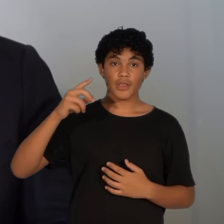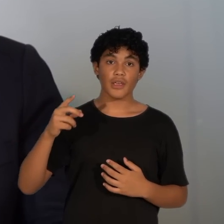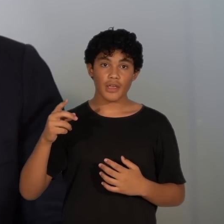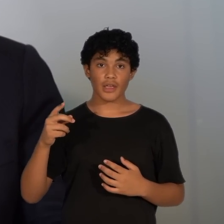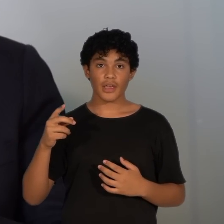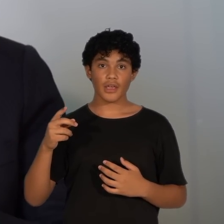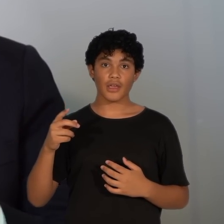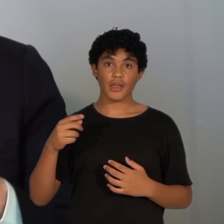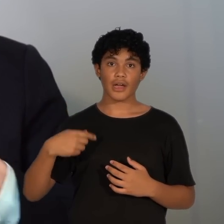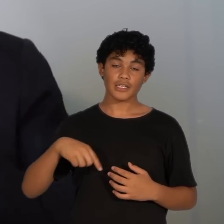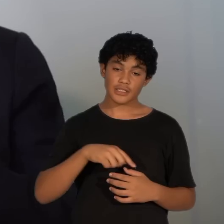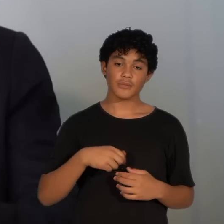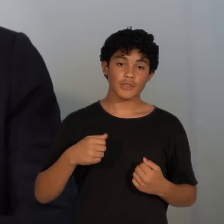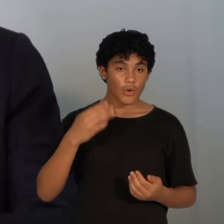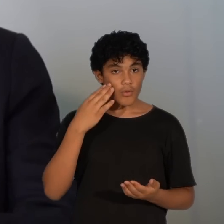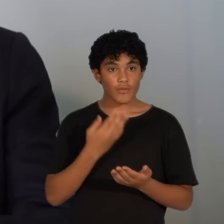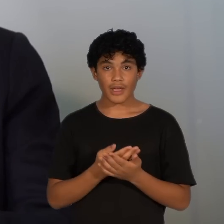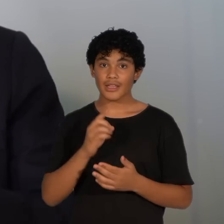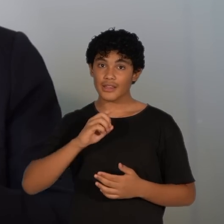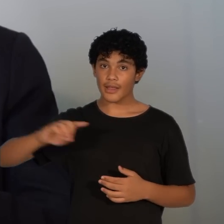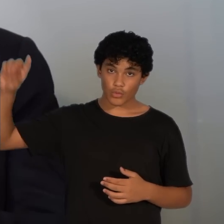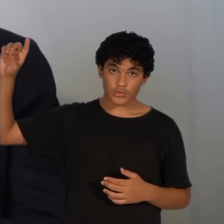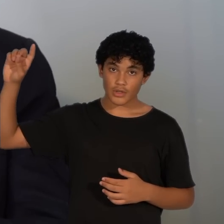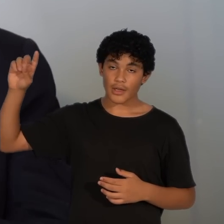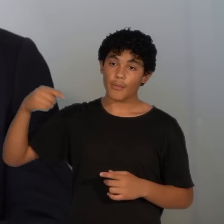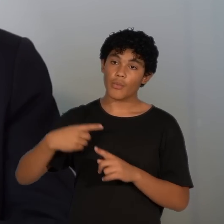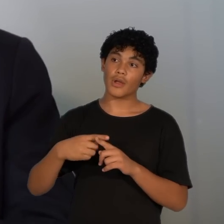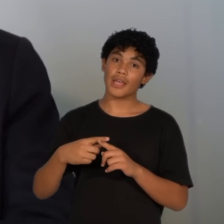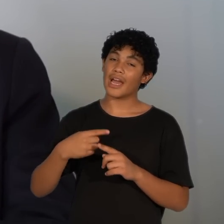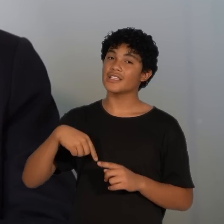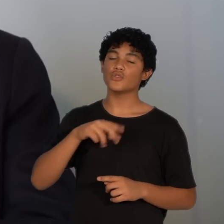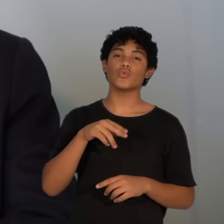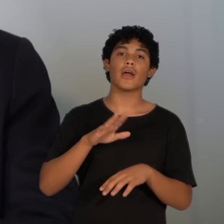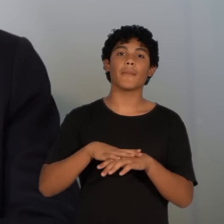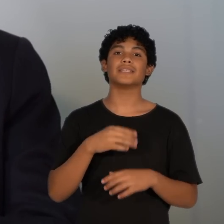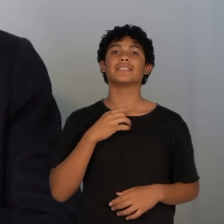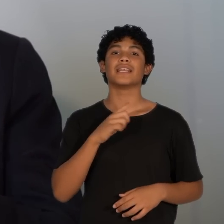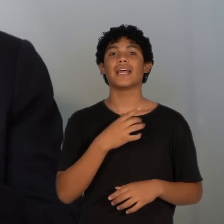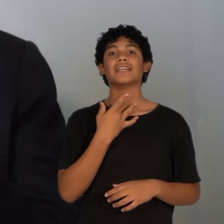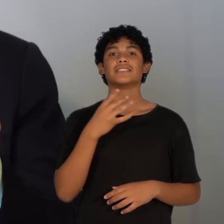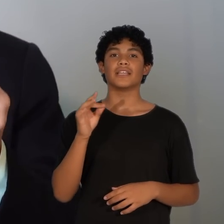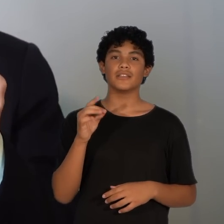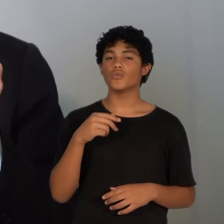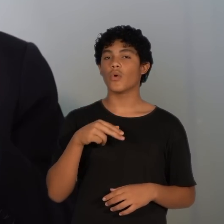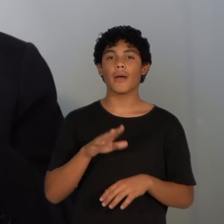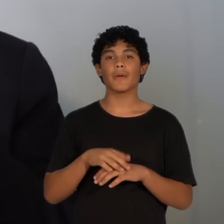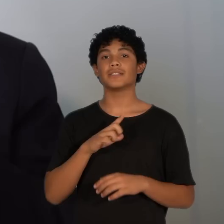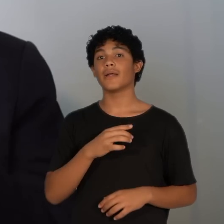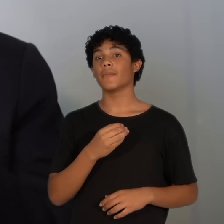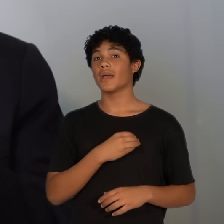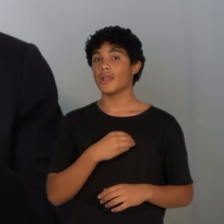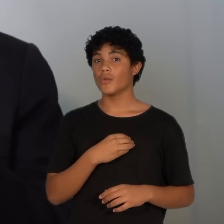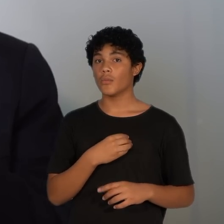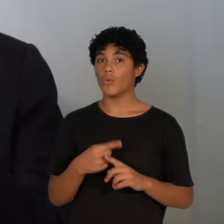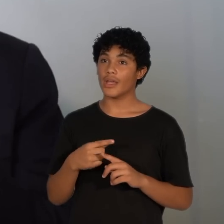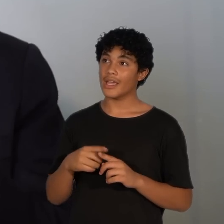passarmos, quando nós confiarmos em Deus, não teremos sede, porque Ele é a fonte eterna. Né? E você que está assistindo, tenha isso em